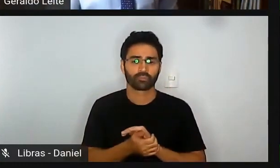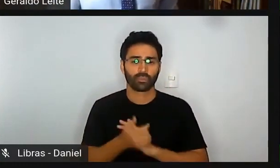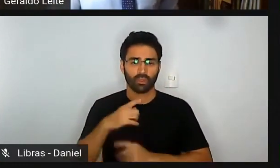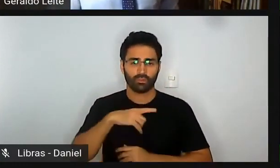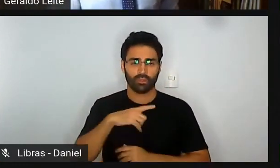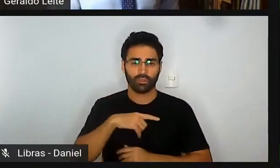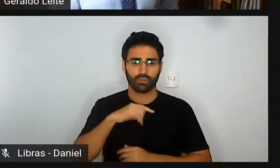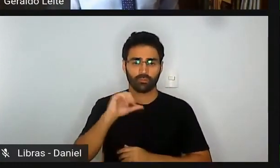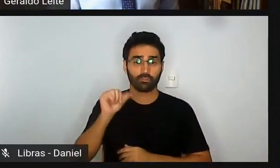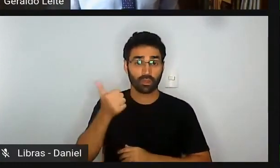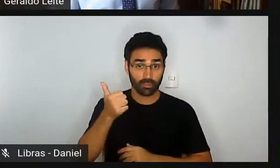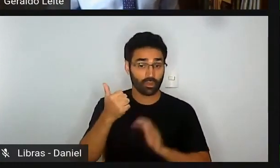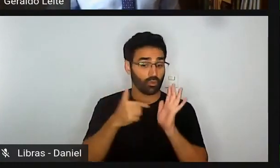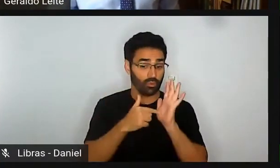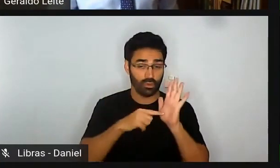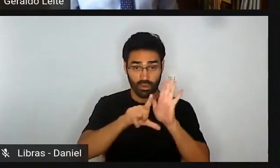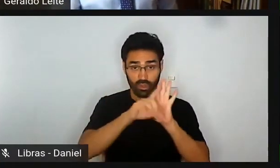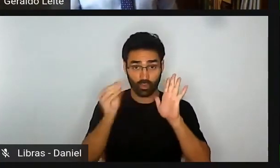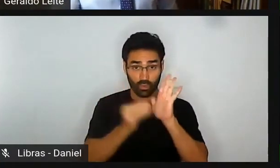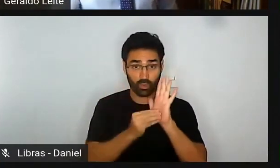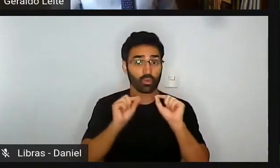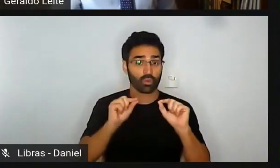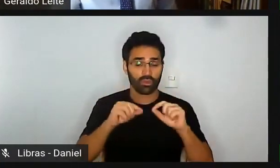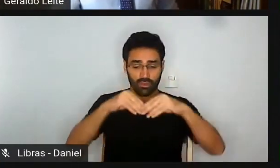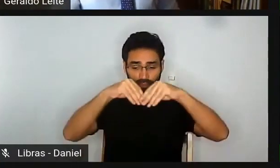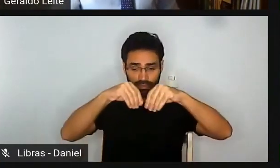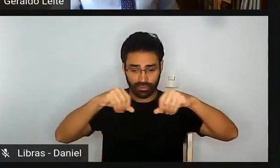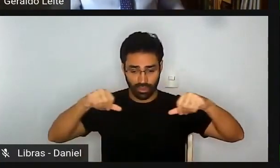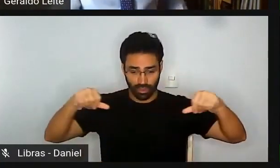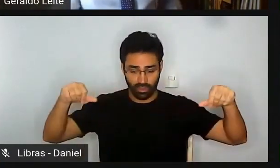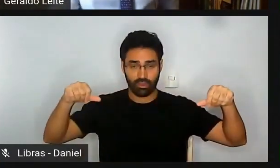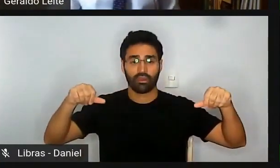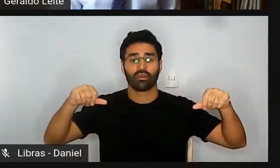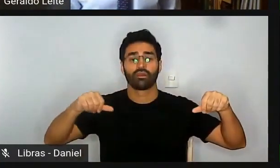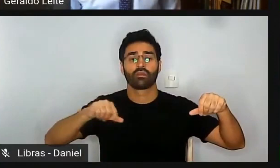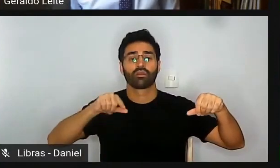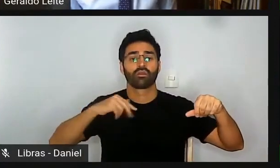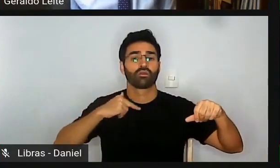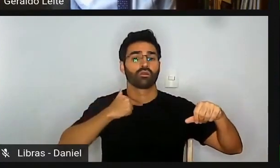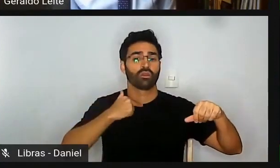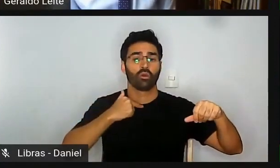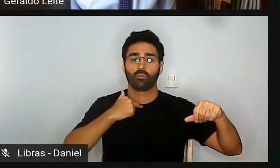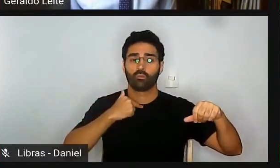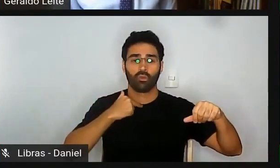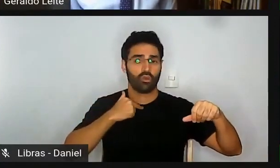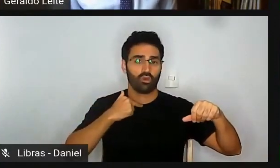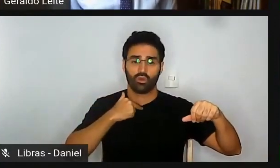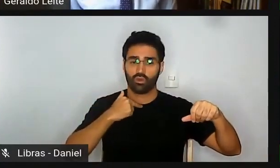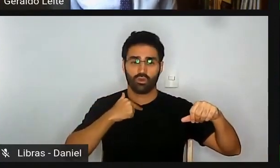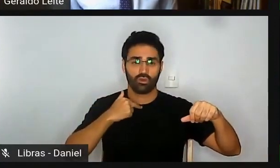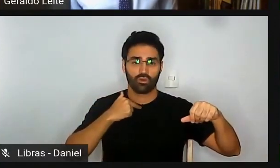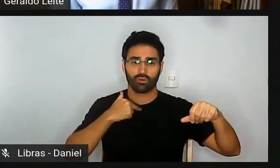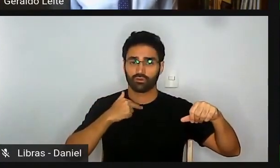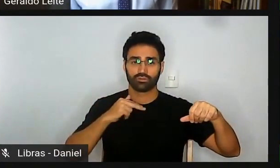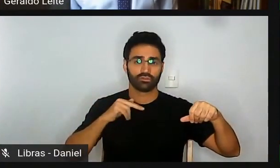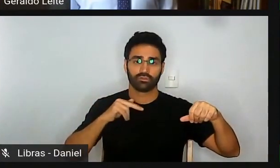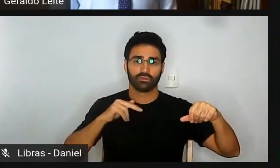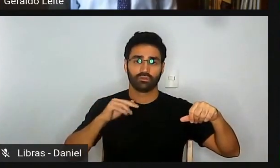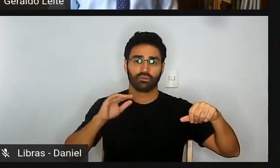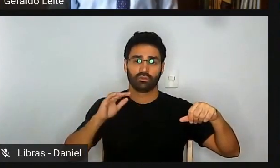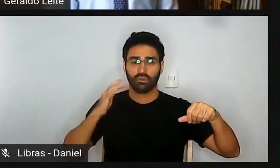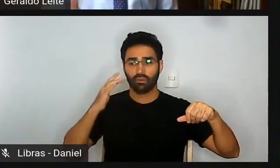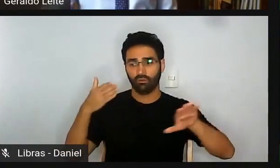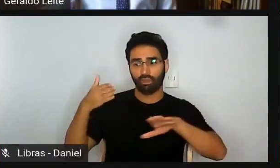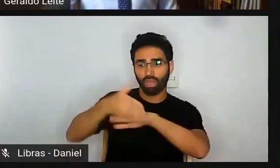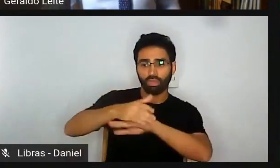ela estabelece que as terras, a partir de então, não podiam ser mais ocupadas pelo trabalho.